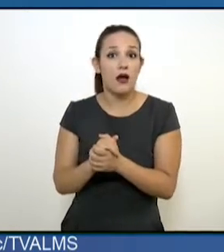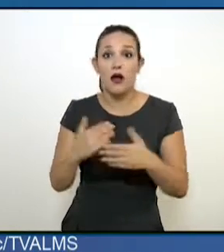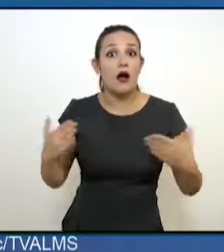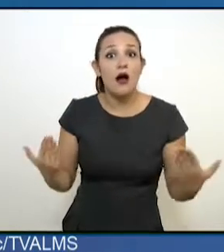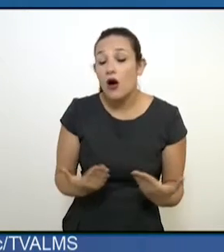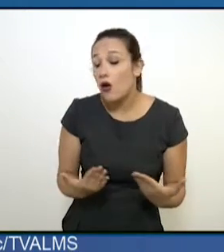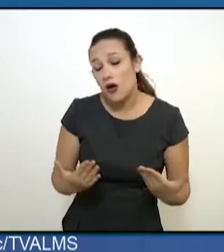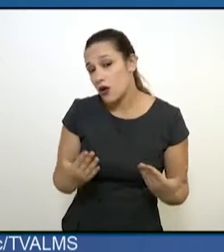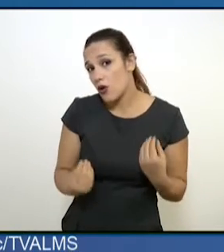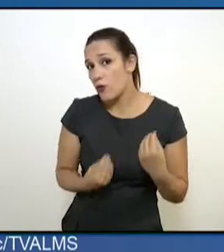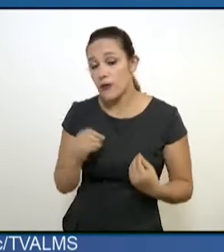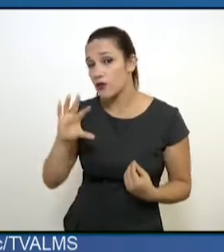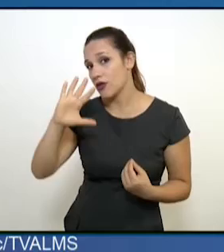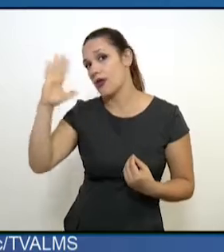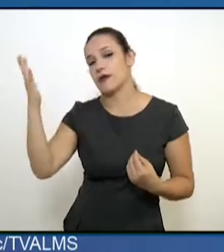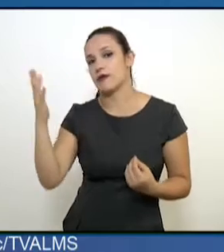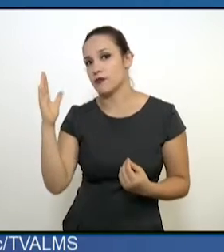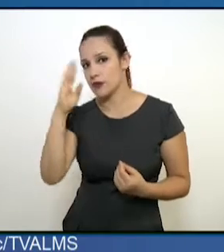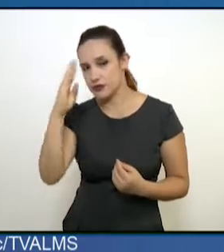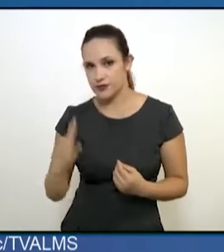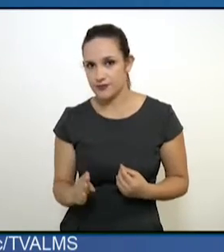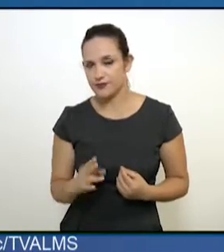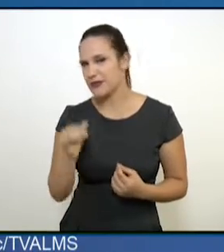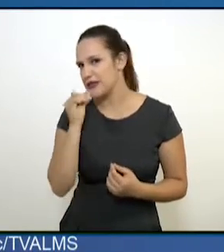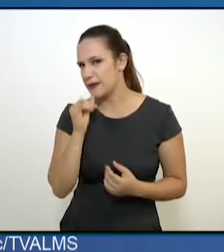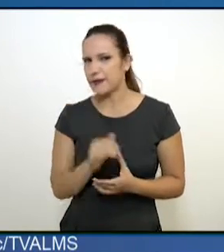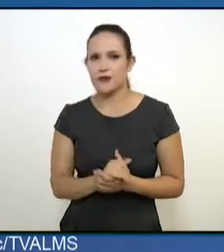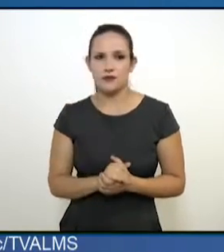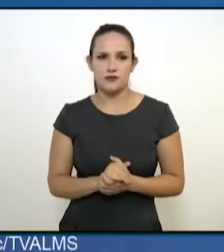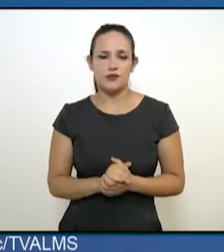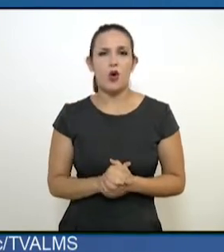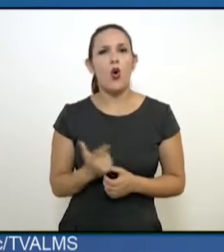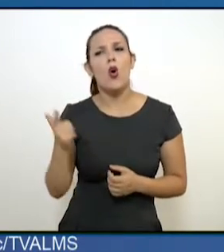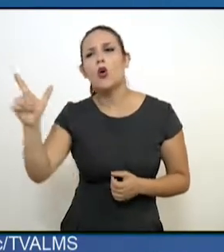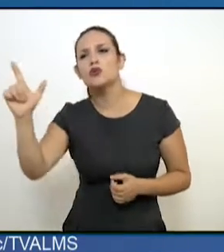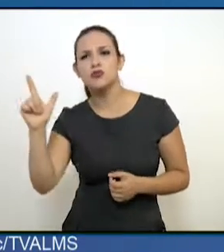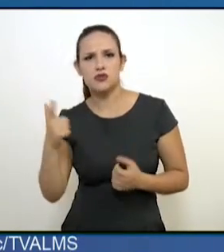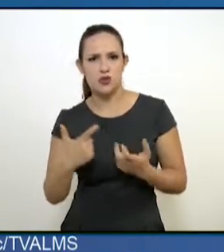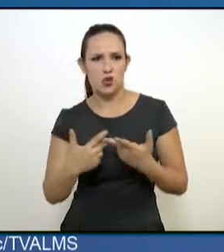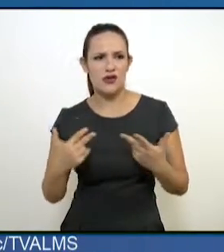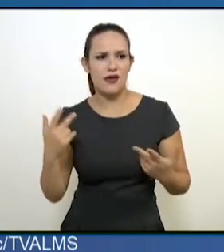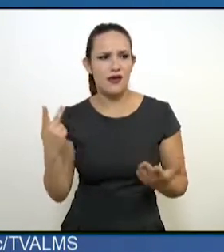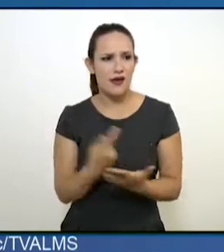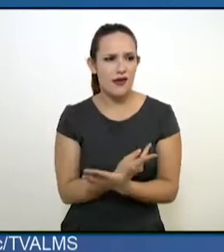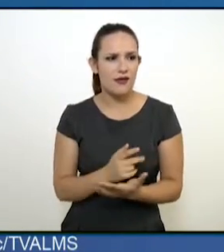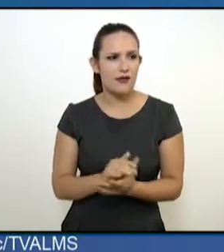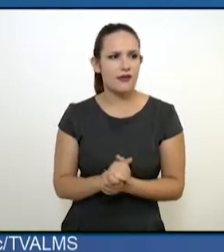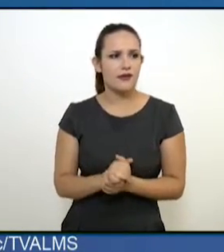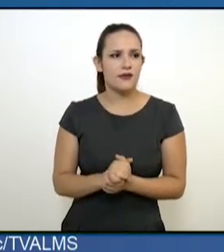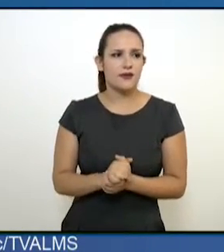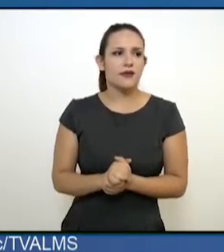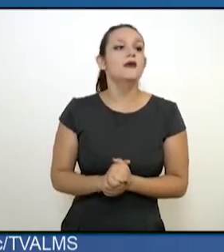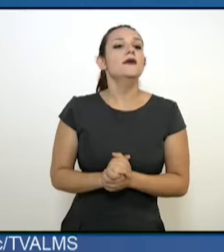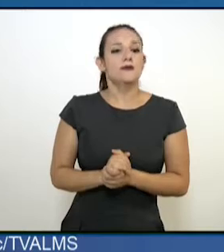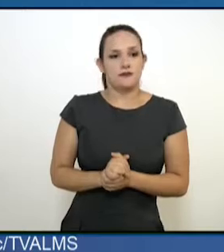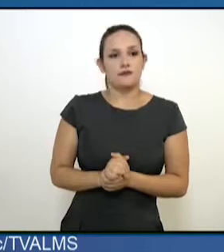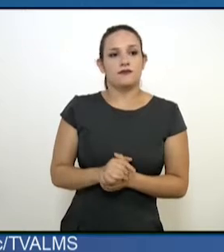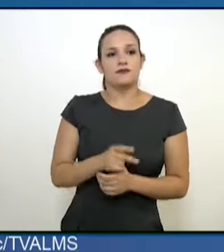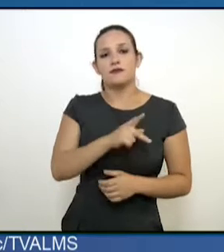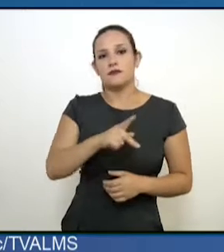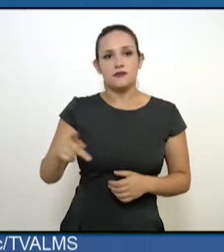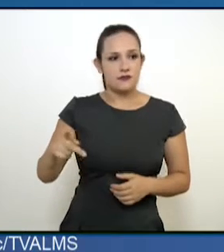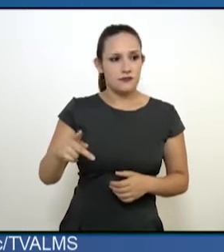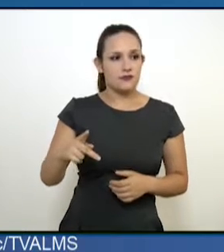situação brasileira. Um outro fato, outro tiro no pé, a indicação por solicitação do presidente nacional